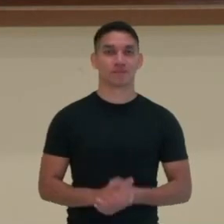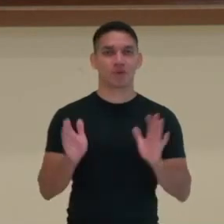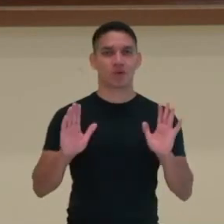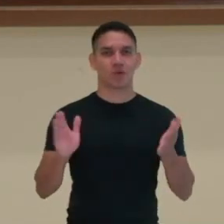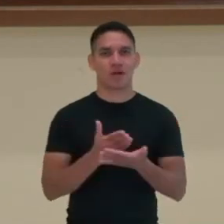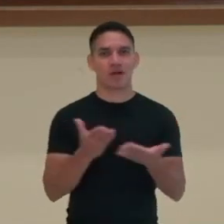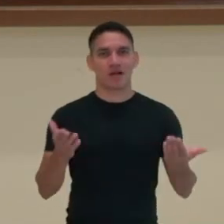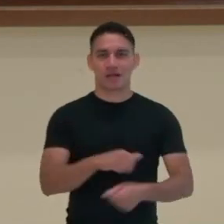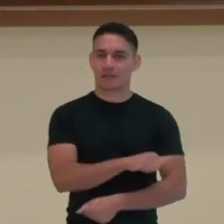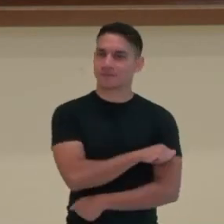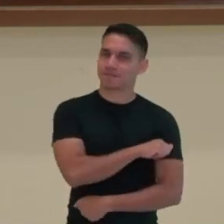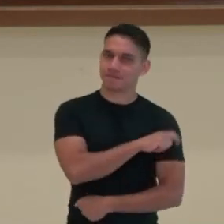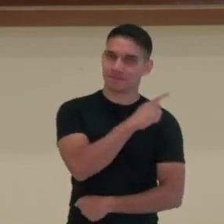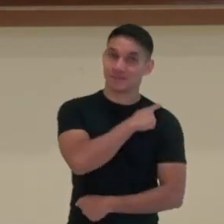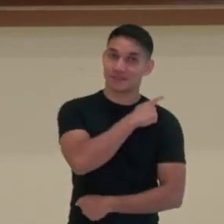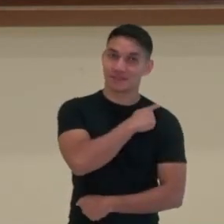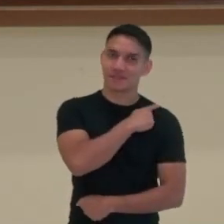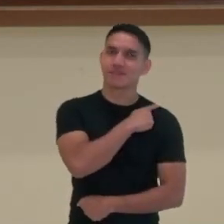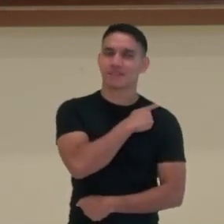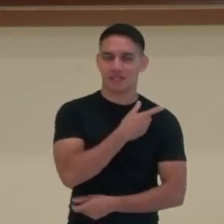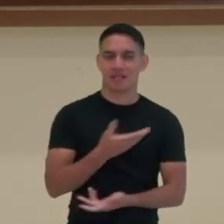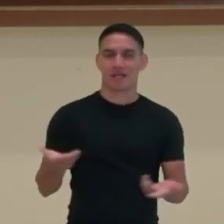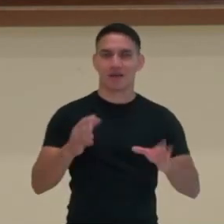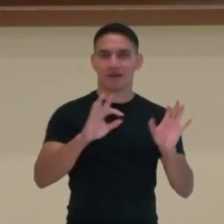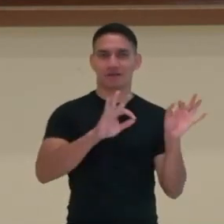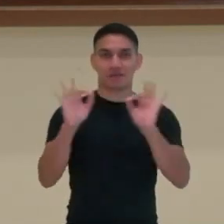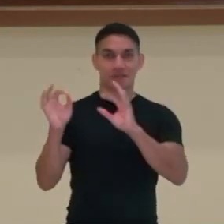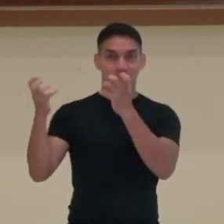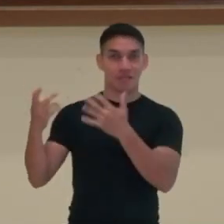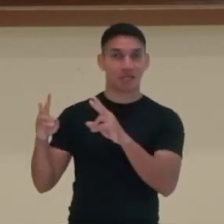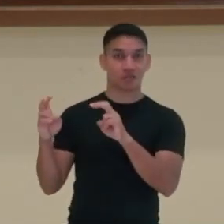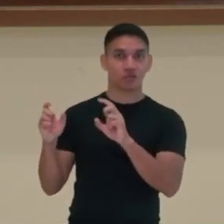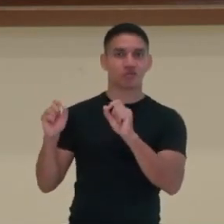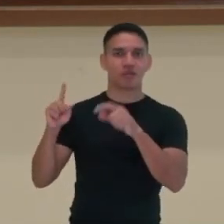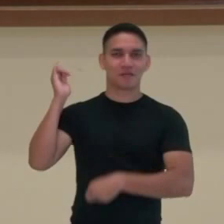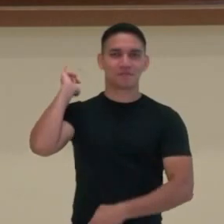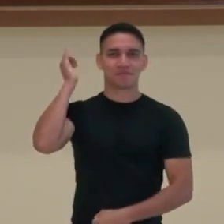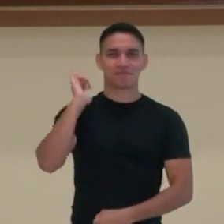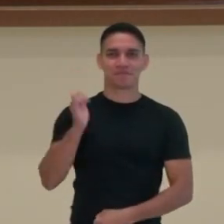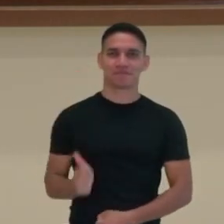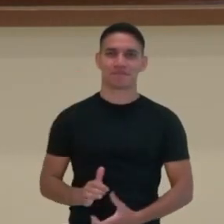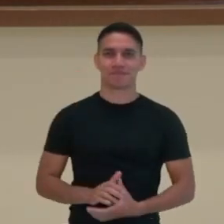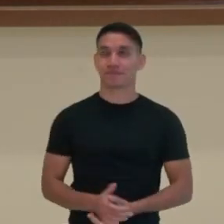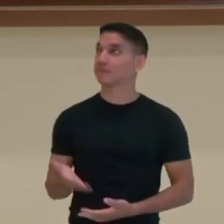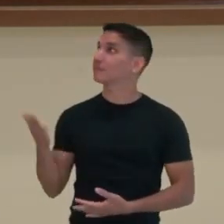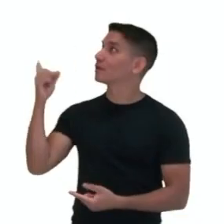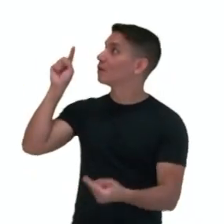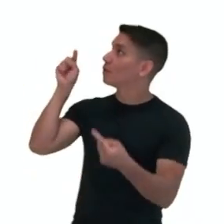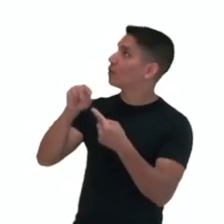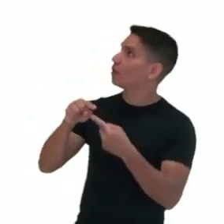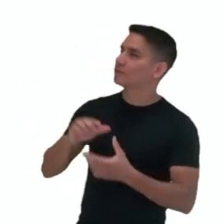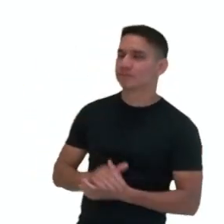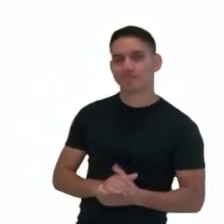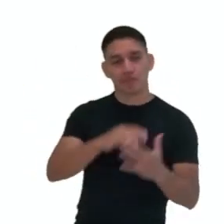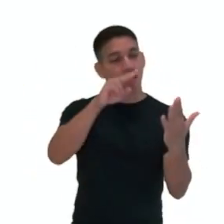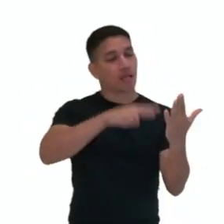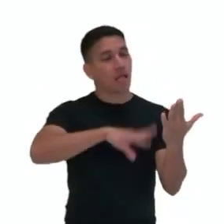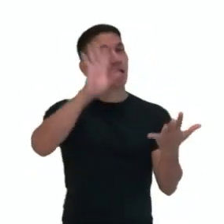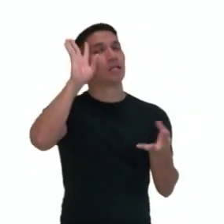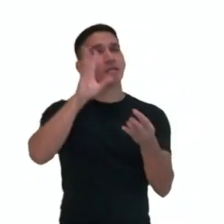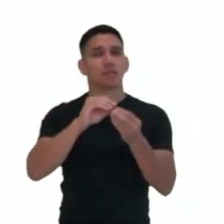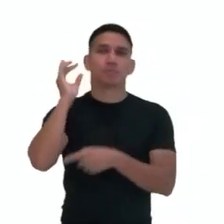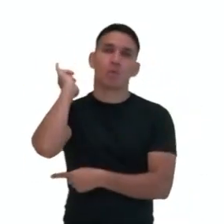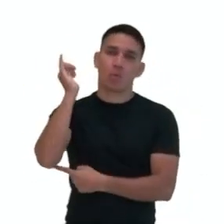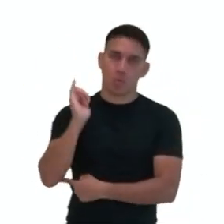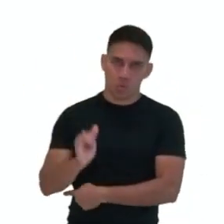Olá, estudantes da primeira série! Nesse vídeo vamos falar sobre romance. Objetivos: ler e interpretar o